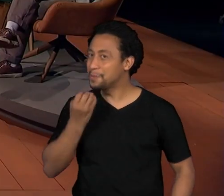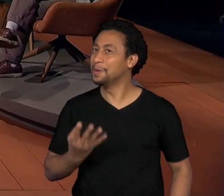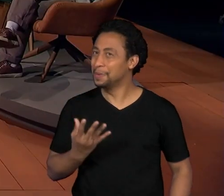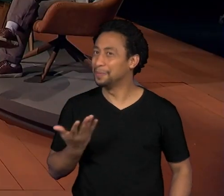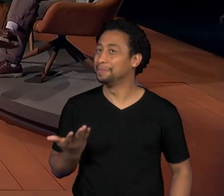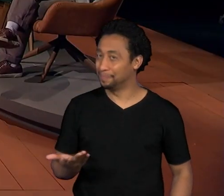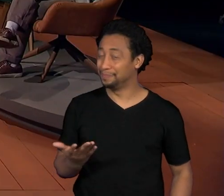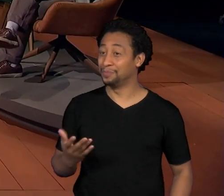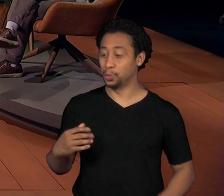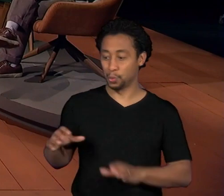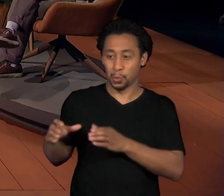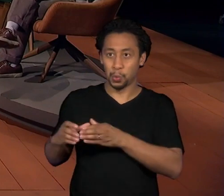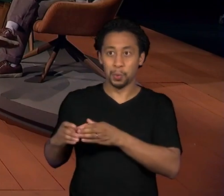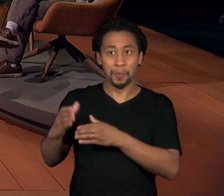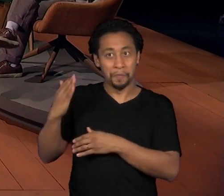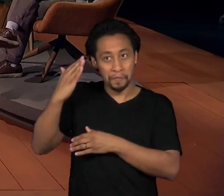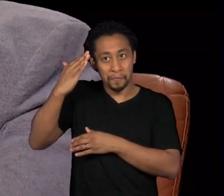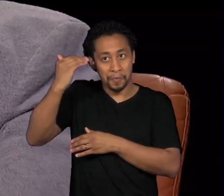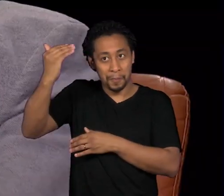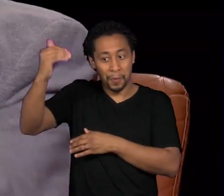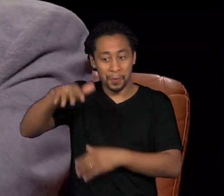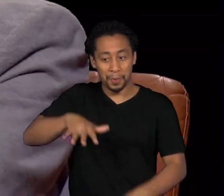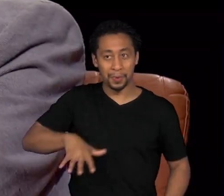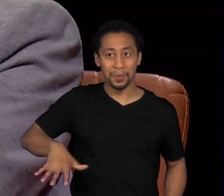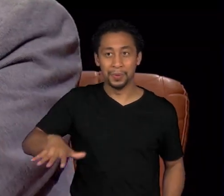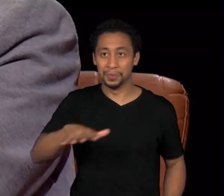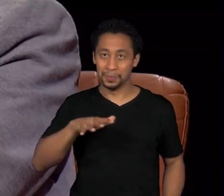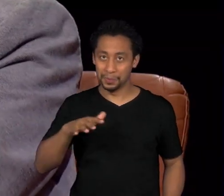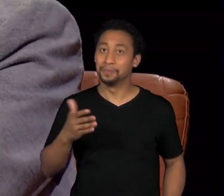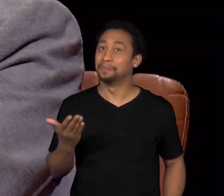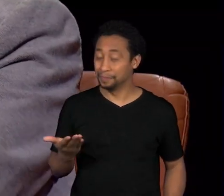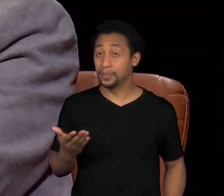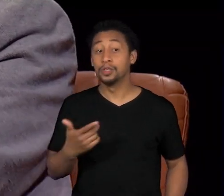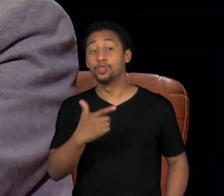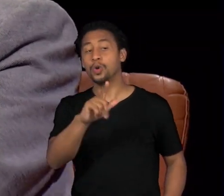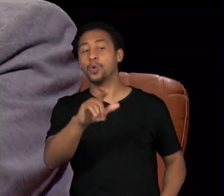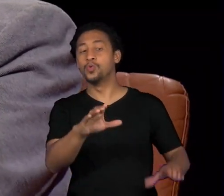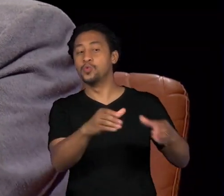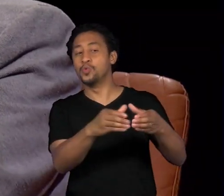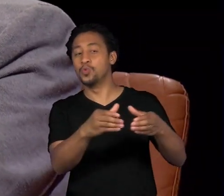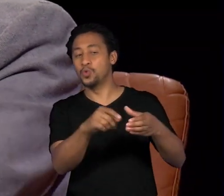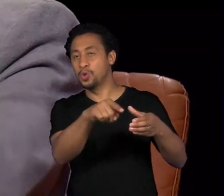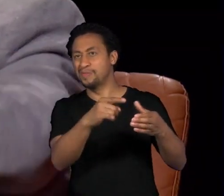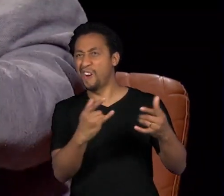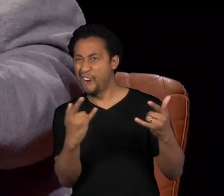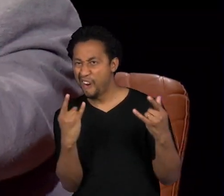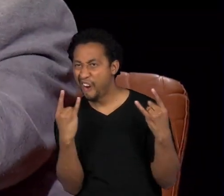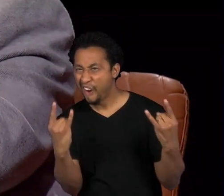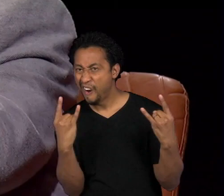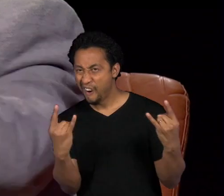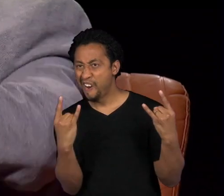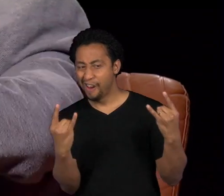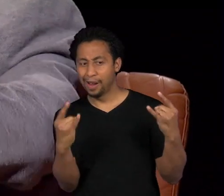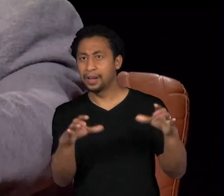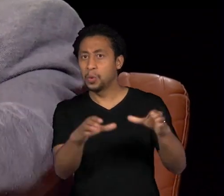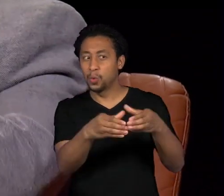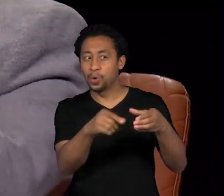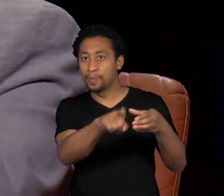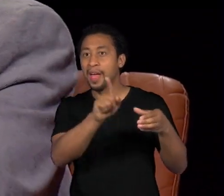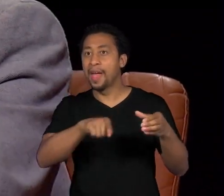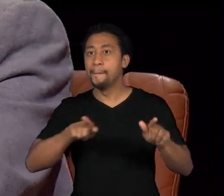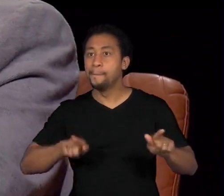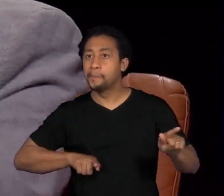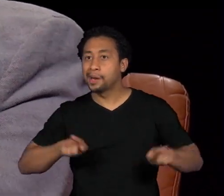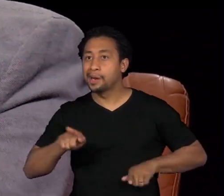que faziam sucesso na cidade chamava eram eram conhecidos pelos primos porque entre eles havia o